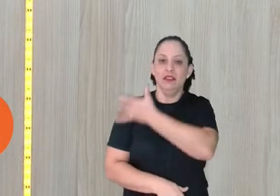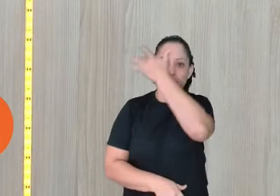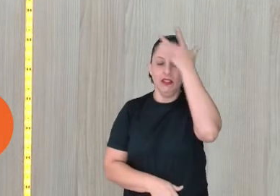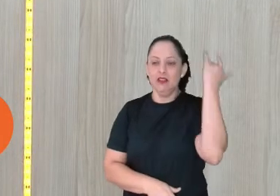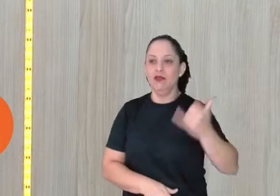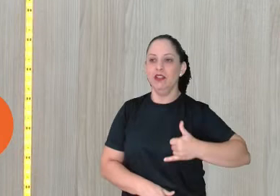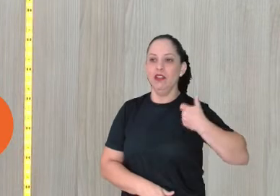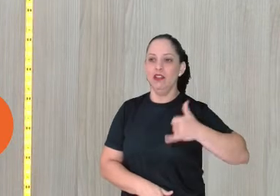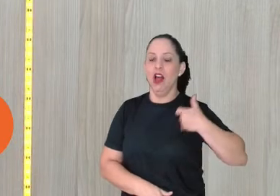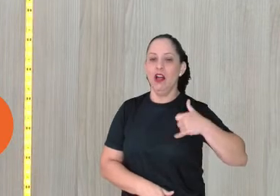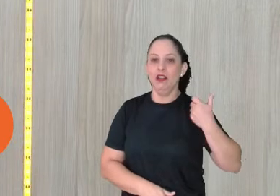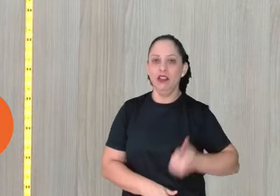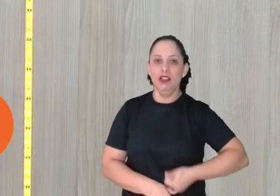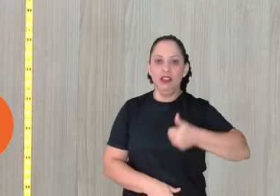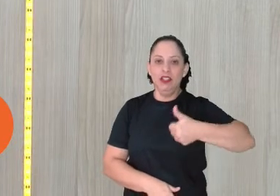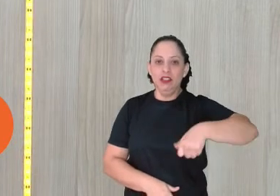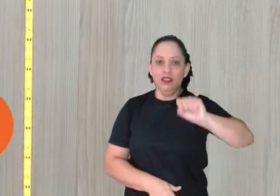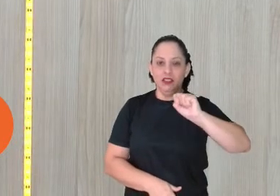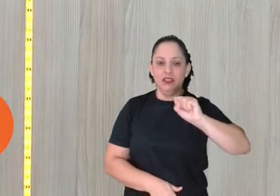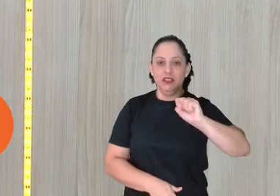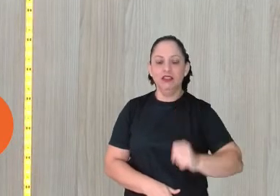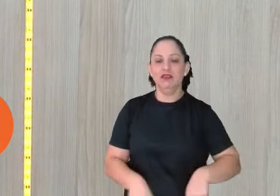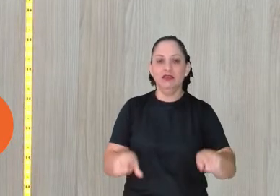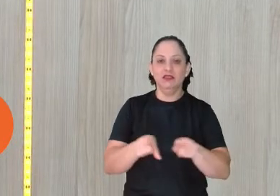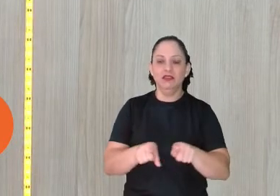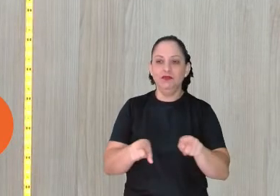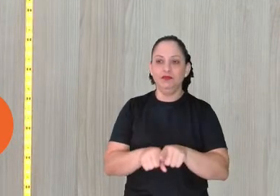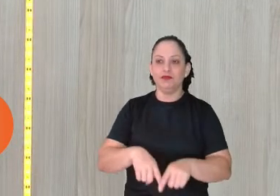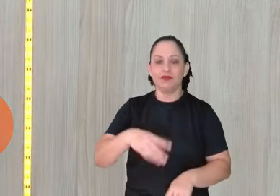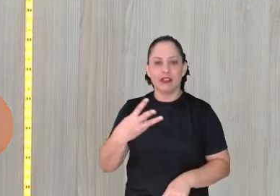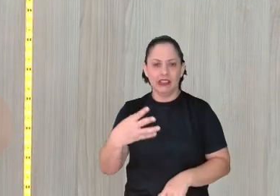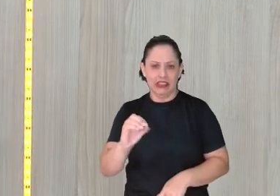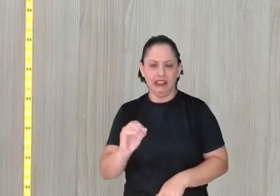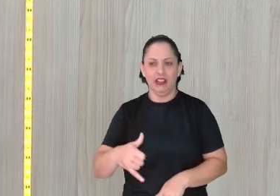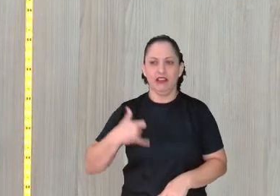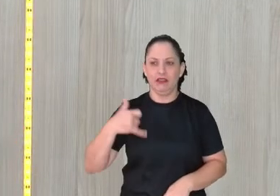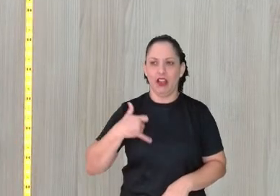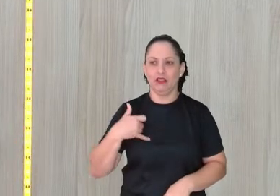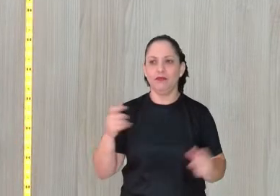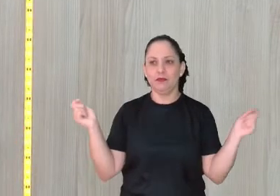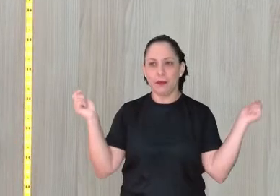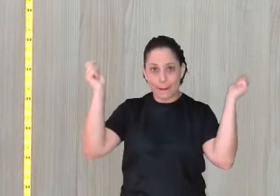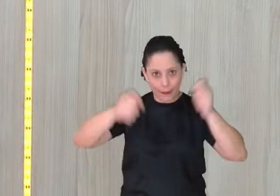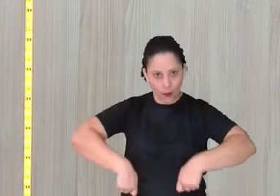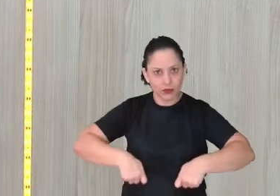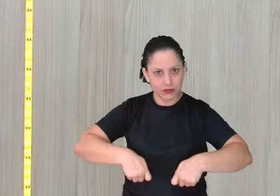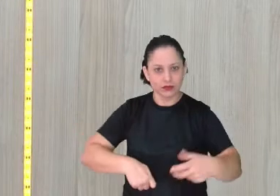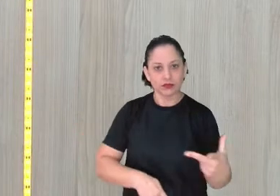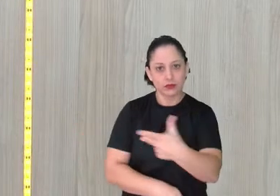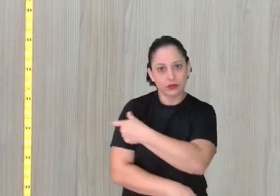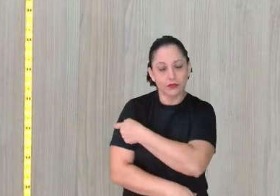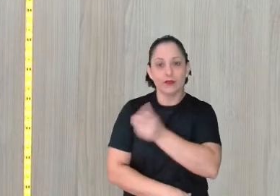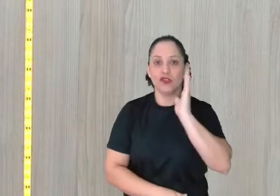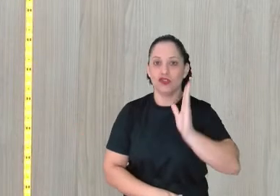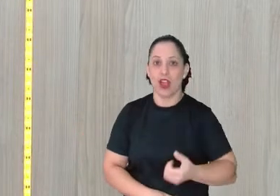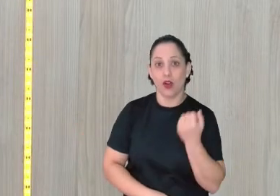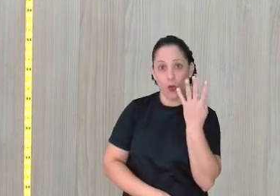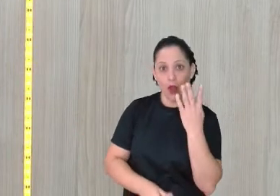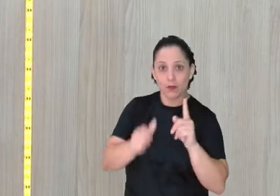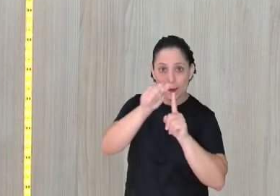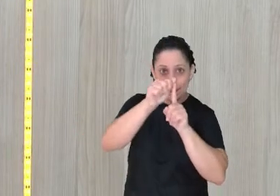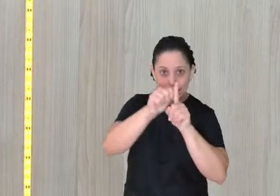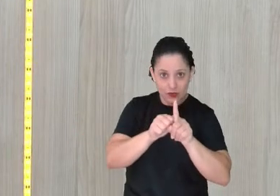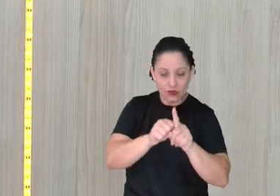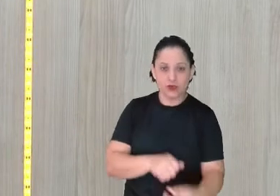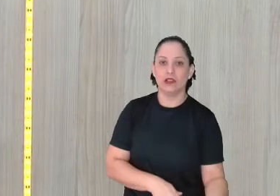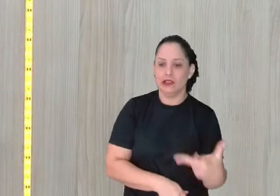18 ou 30 anos ou mais. Então, vocês já podem tomar, se já fazem 4 meses que tomaram o reforço, já pode